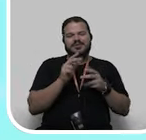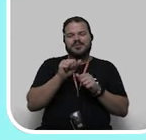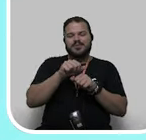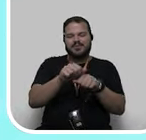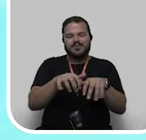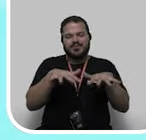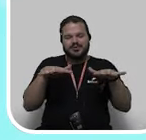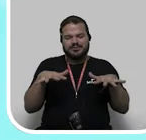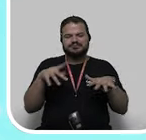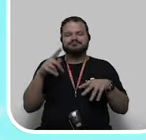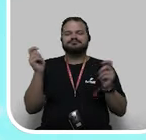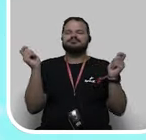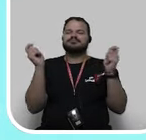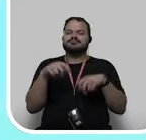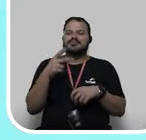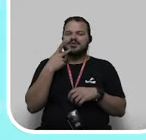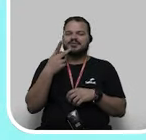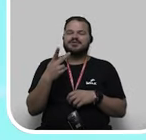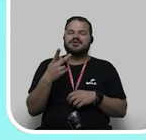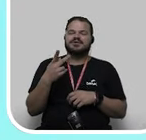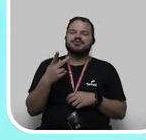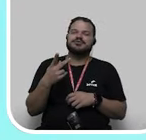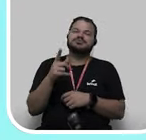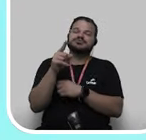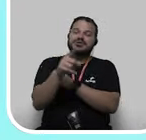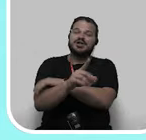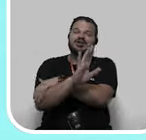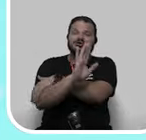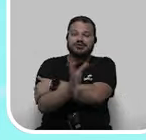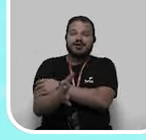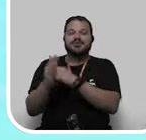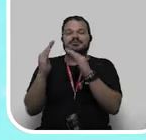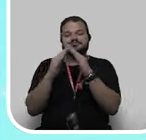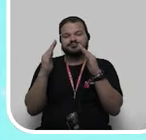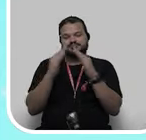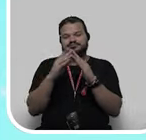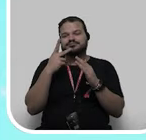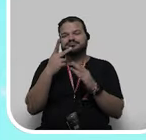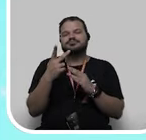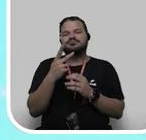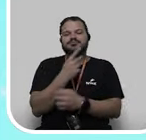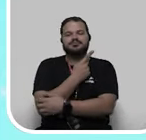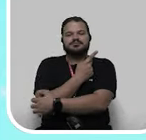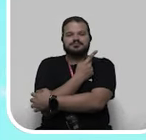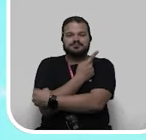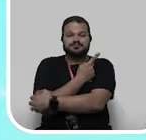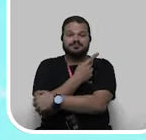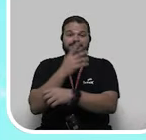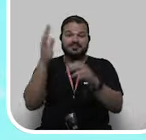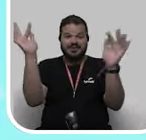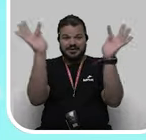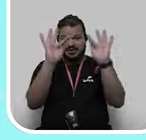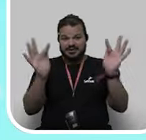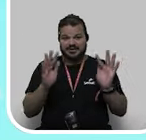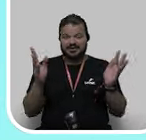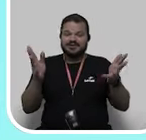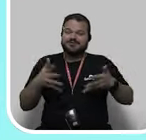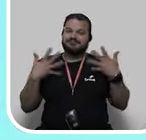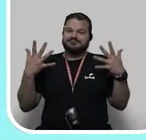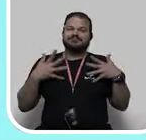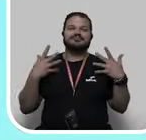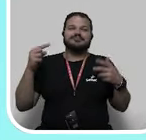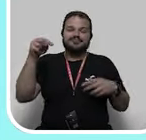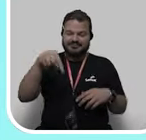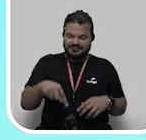O nosso painel vai ser regido por ela, que já é mais do que da casa, ela é a nossa grande alegria aqui do Senac. Eu sou